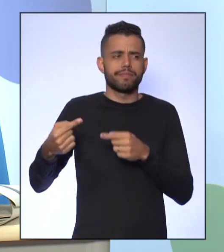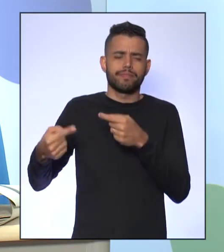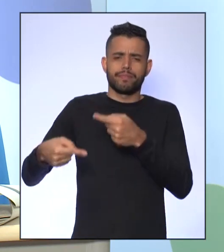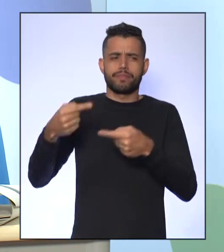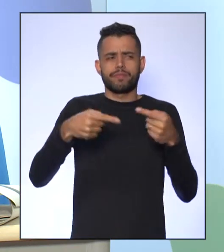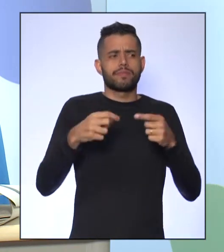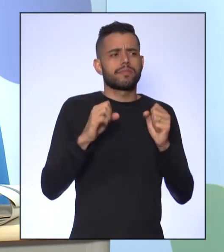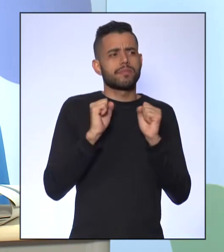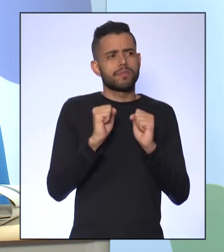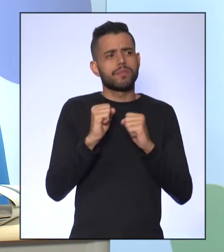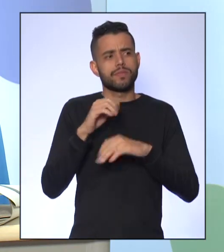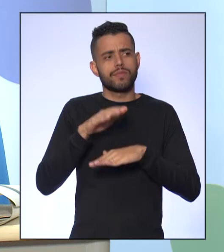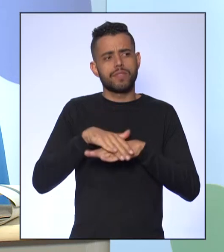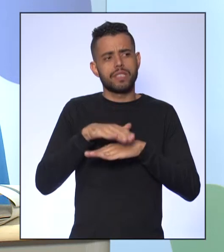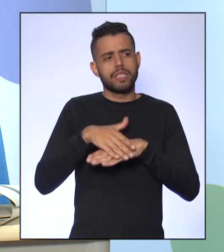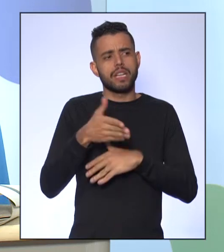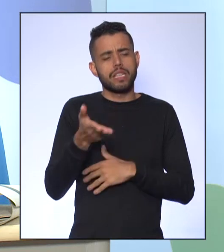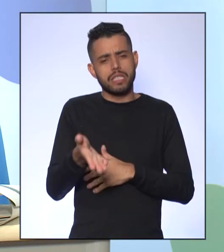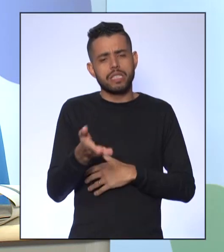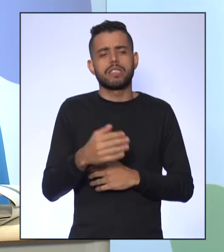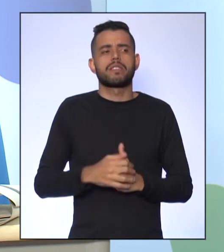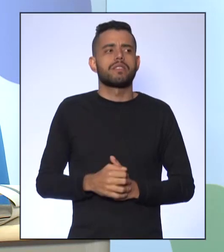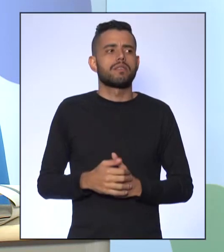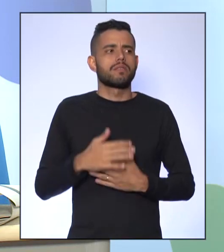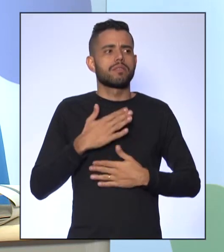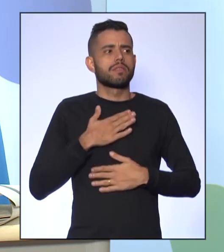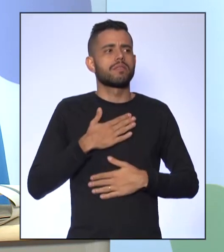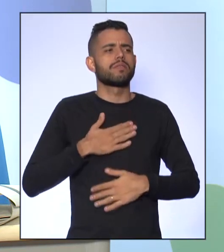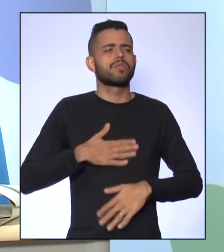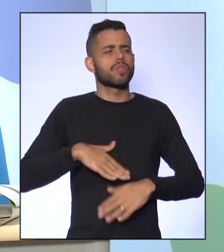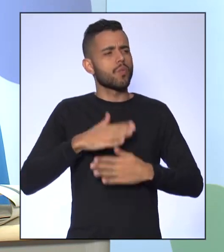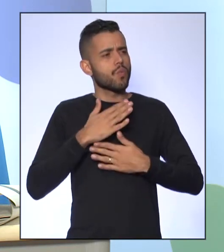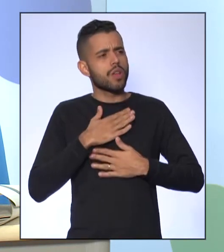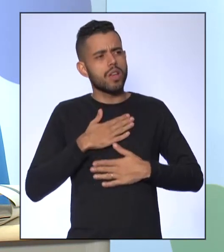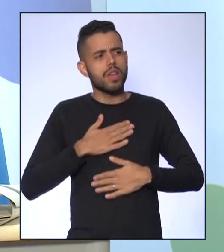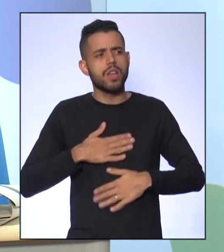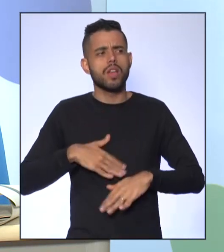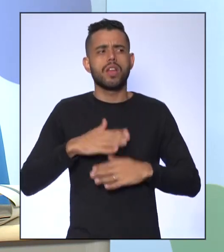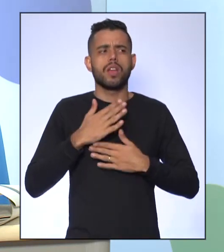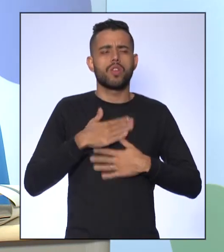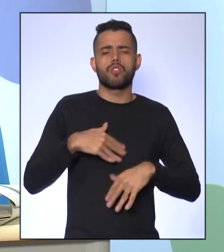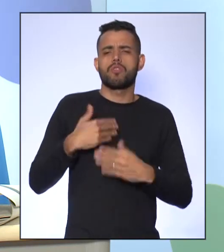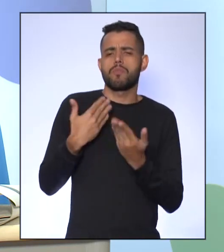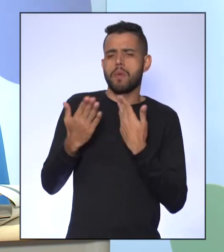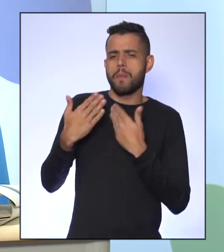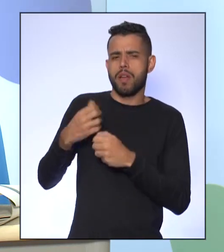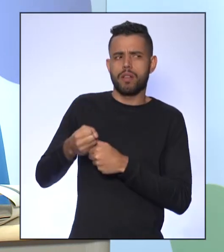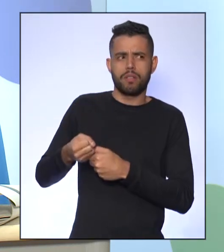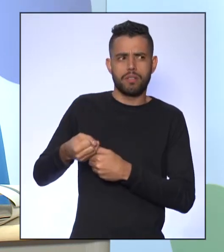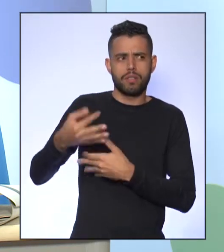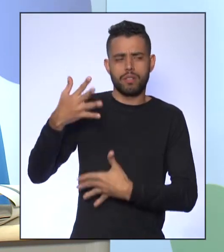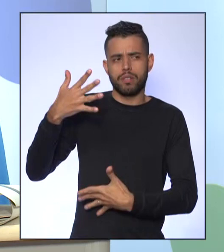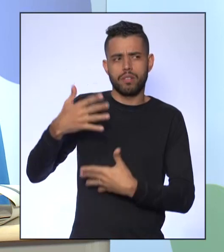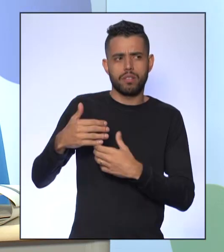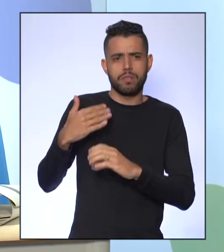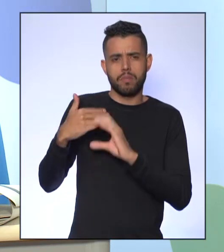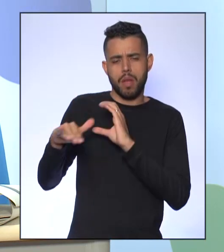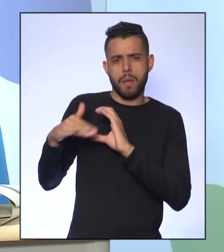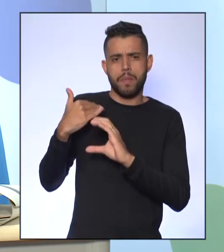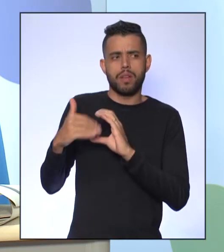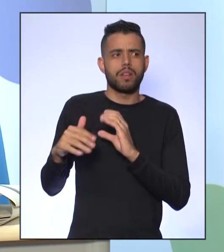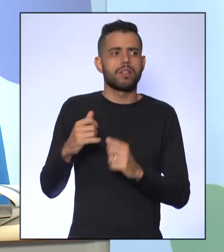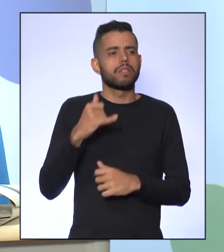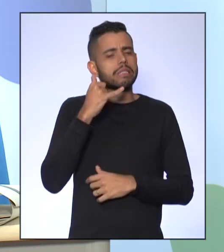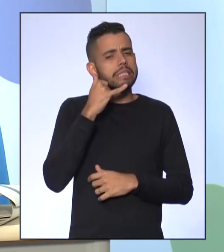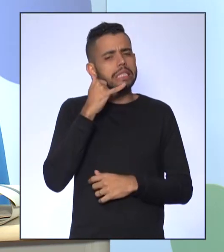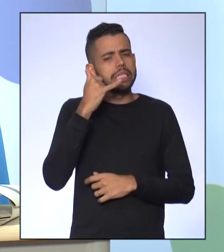feito assim, né? Bem tranquilamente, por meio de chats, né? Ou